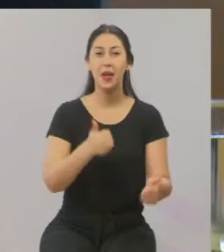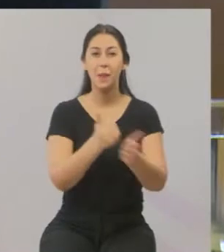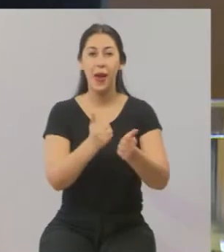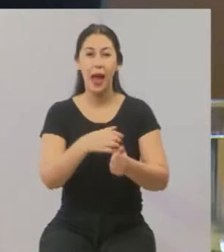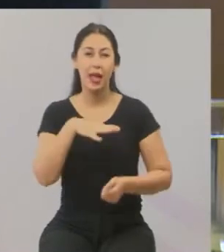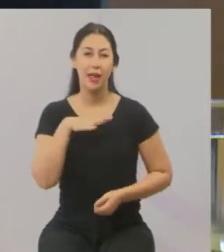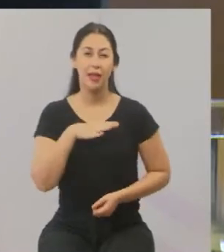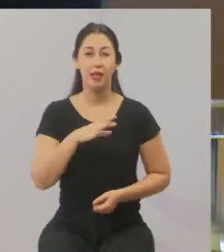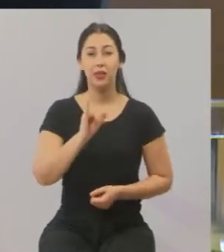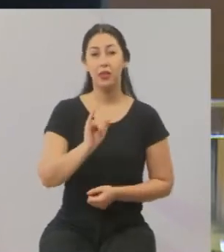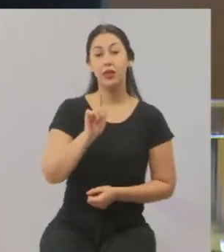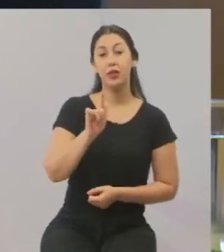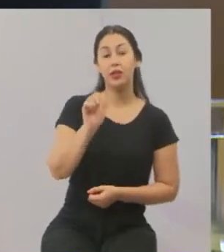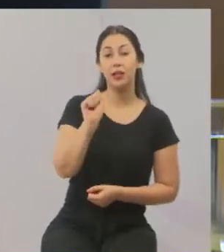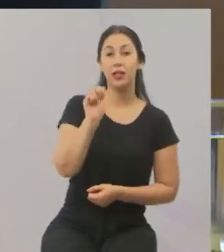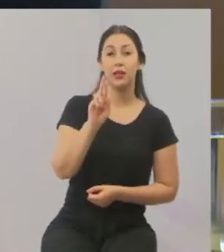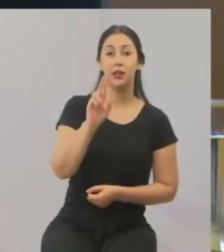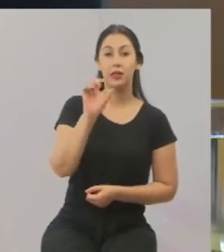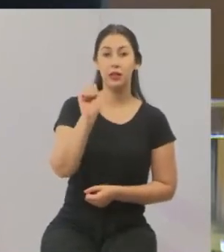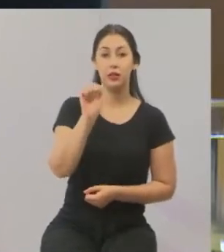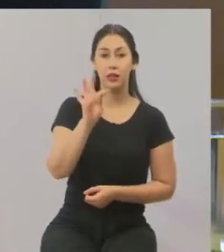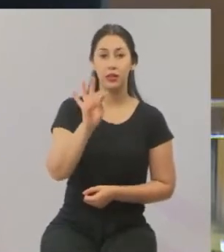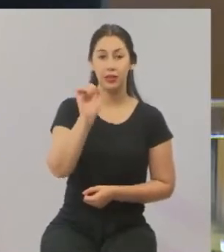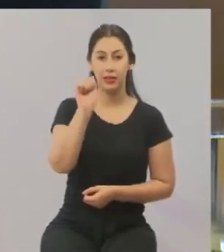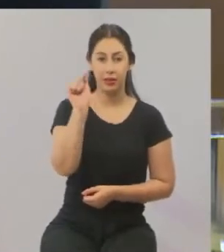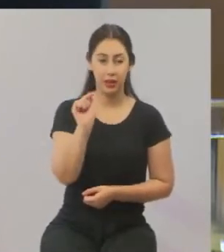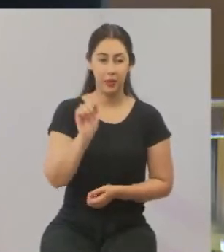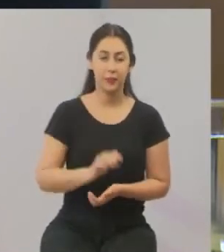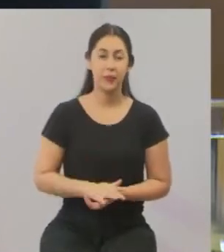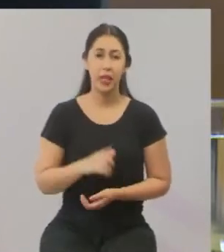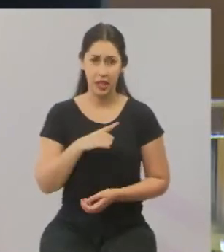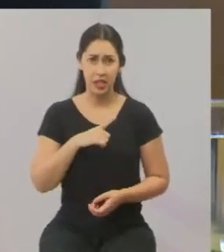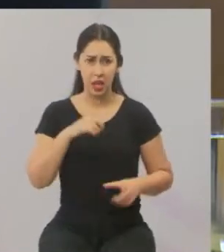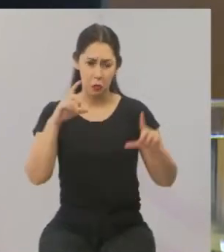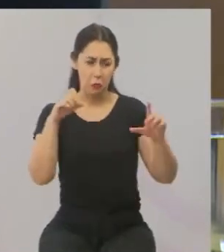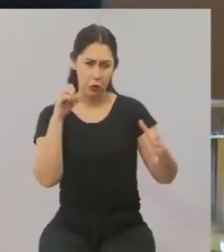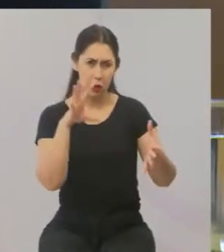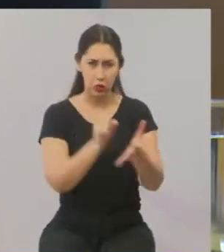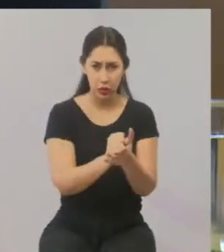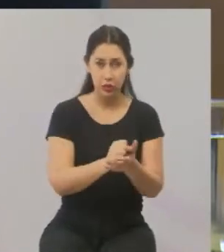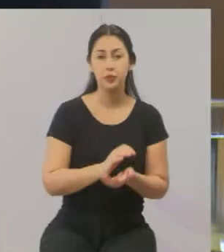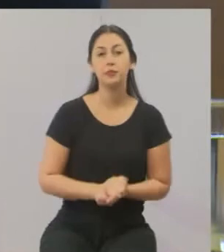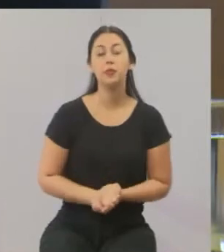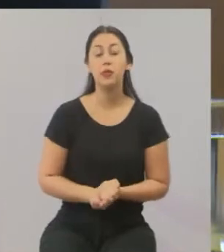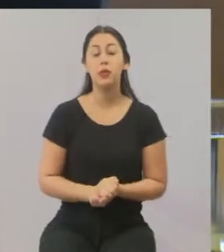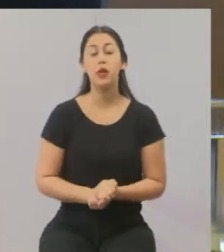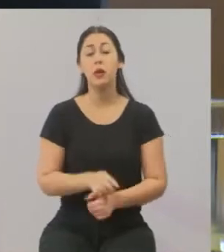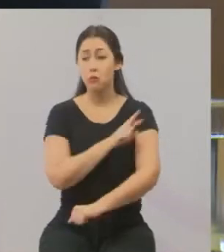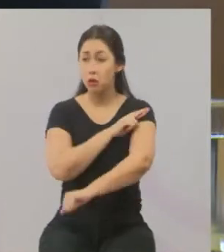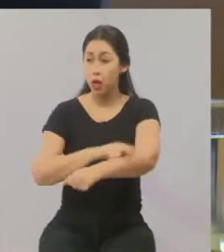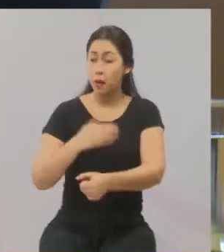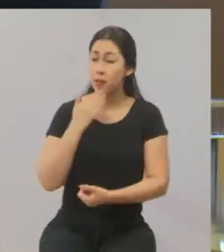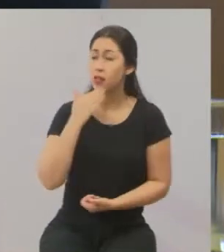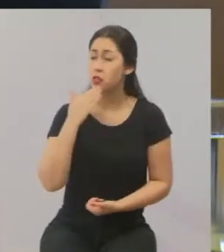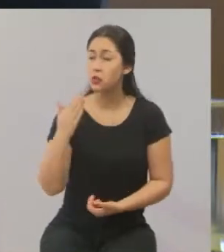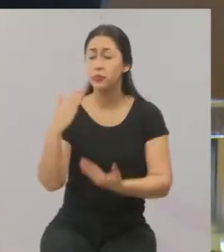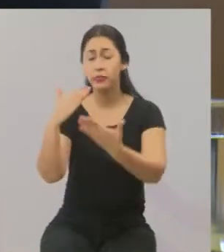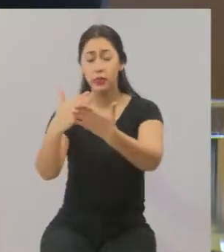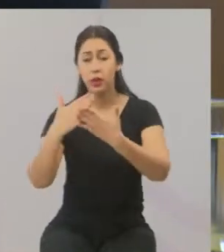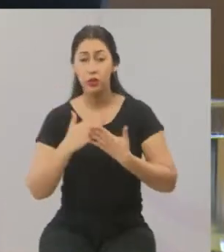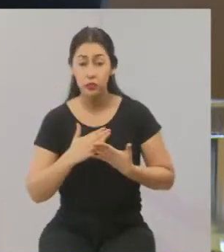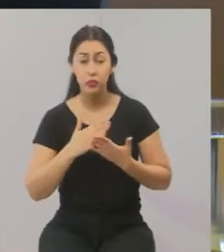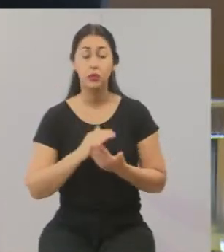região do conjunto 22 de abril, local indicado na foto anexa. Assim sendo, muito respeitosamente, recorremos à compreensão e aos prestes